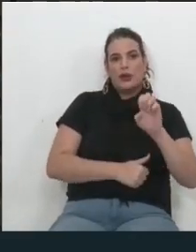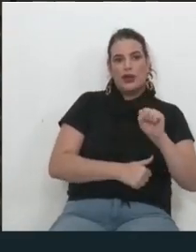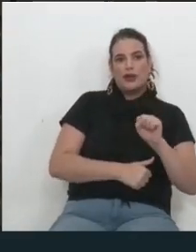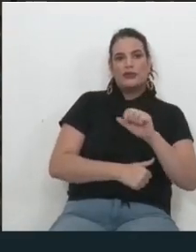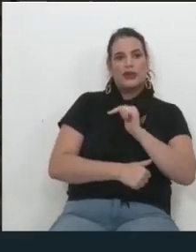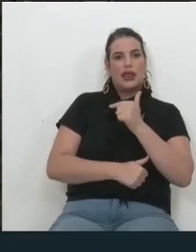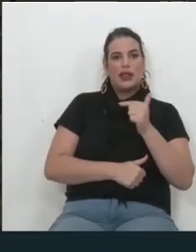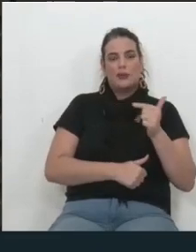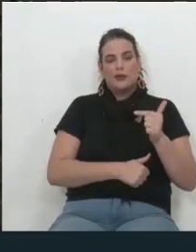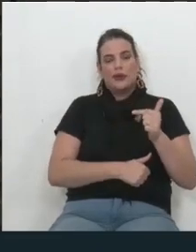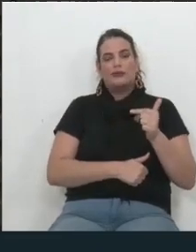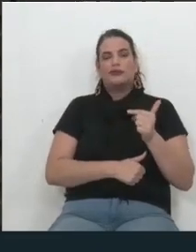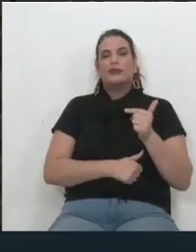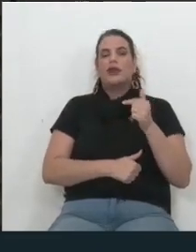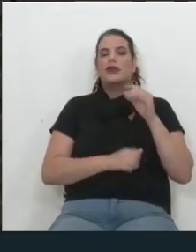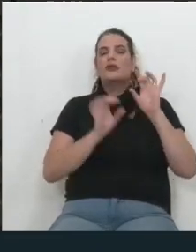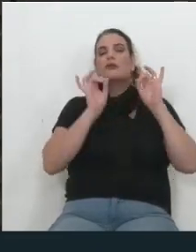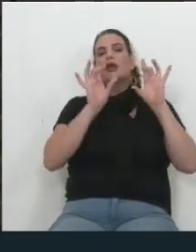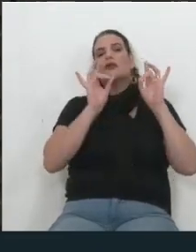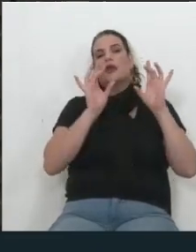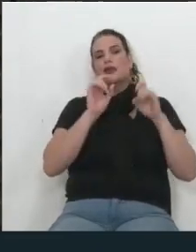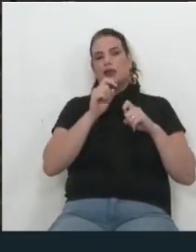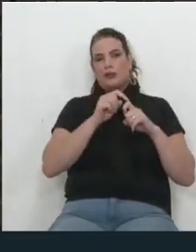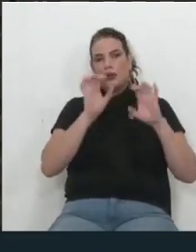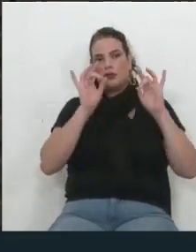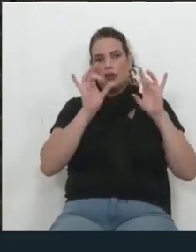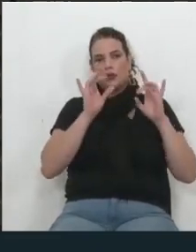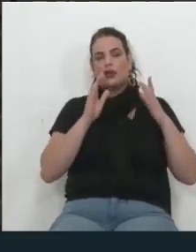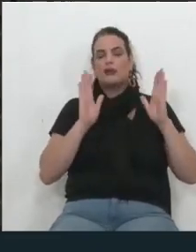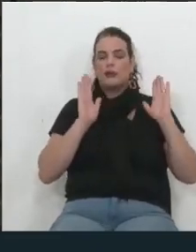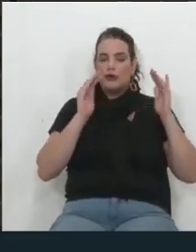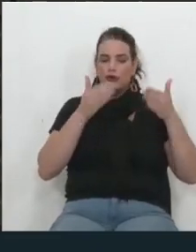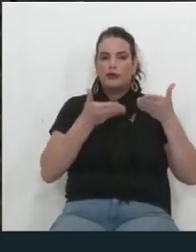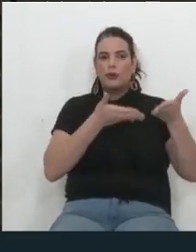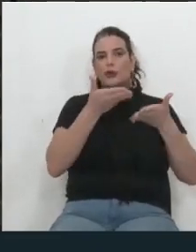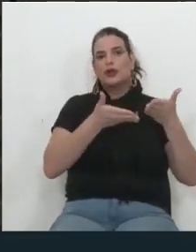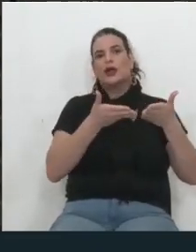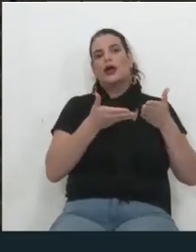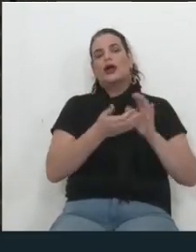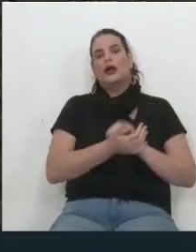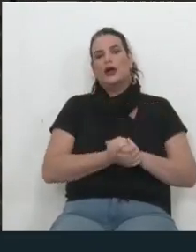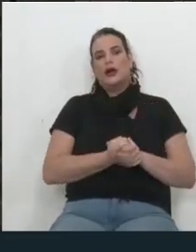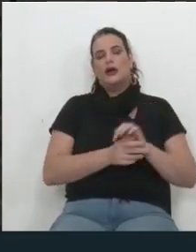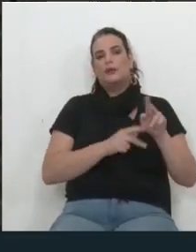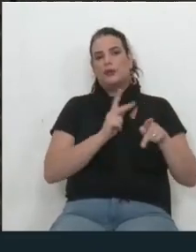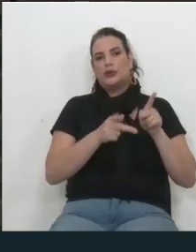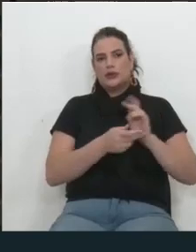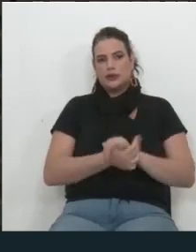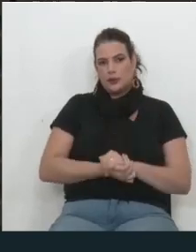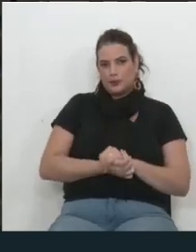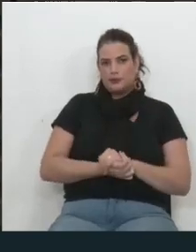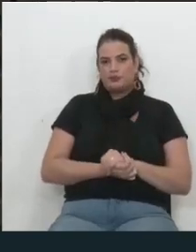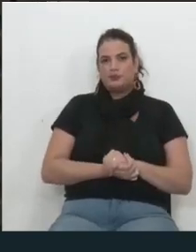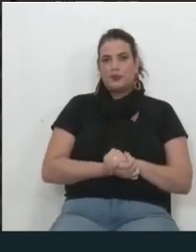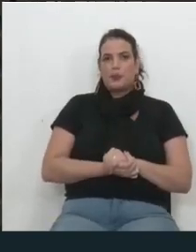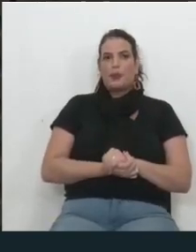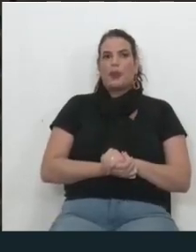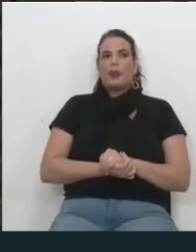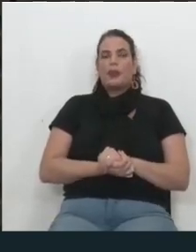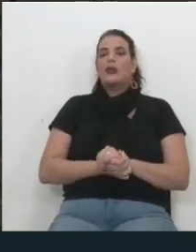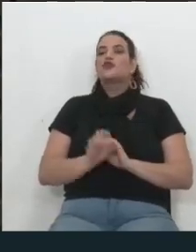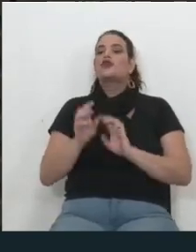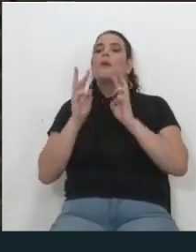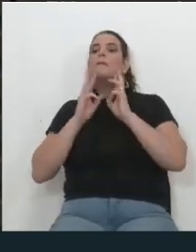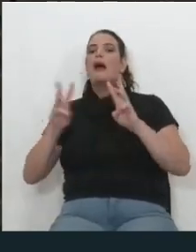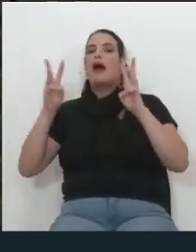esses especialistas para atender a população a contento. Procura fazer um marketing